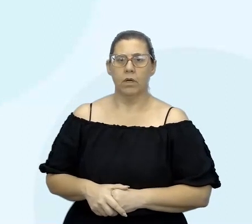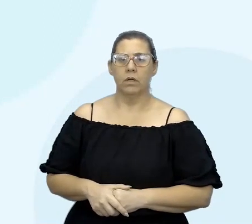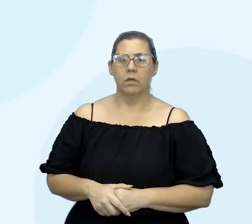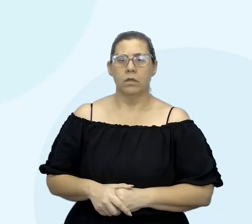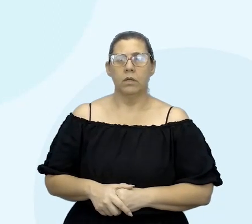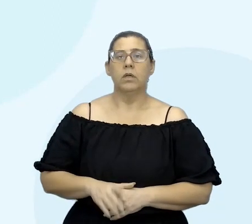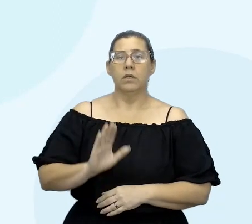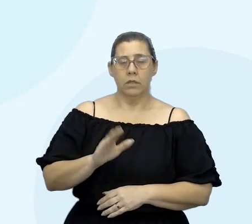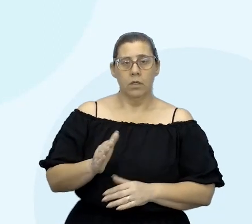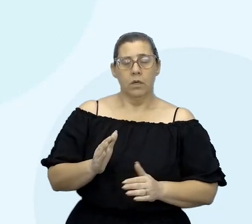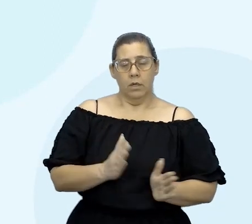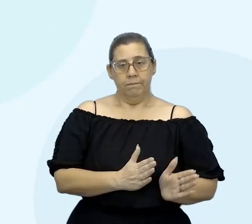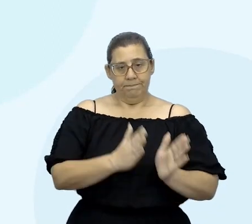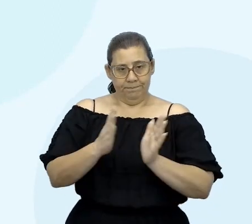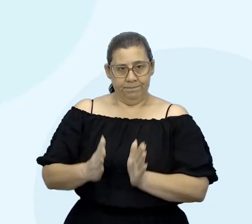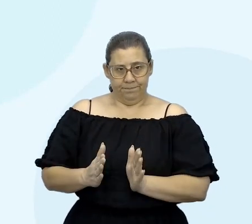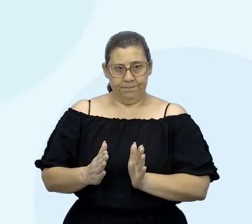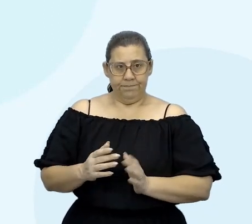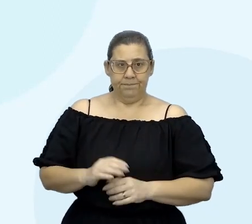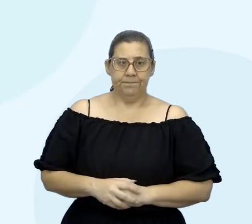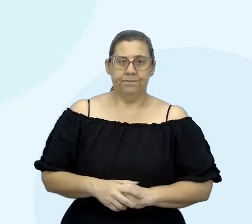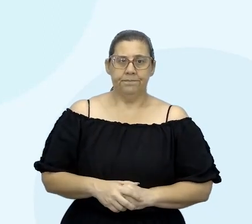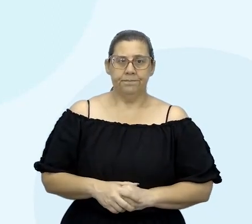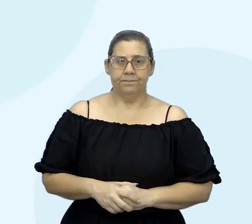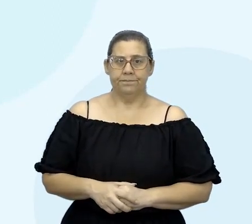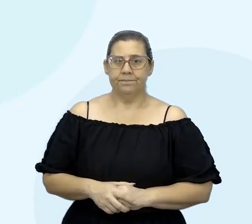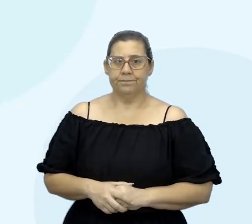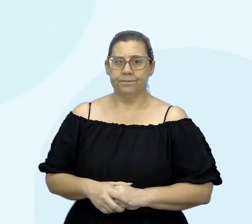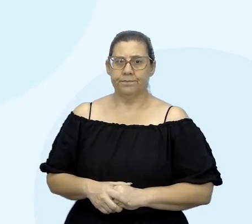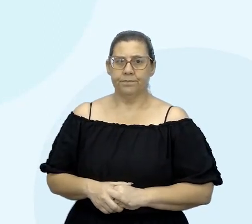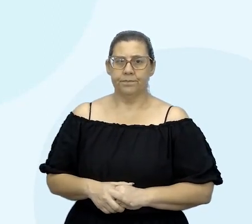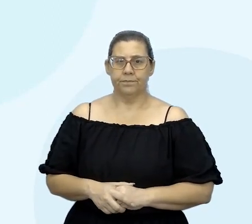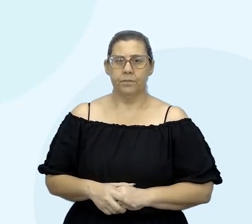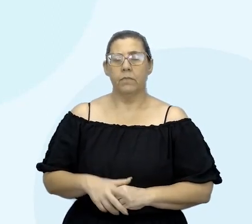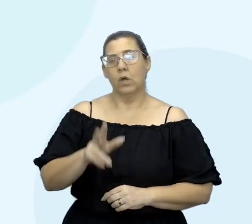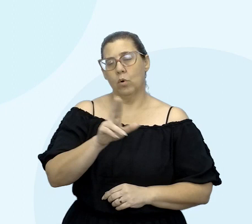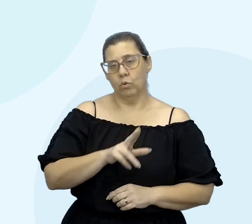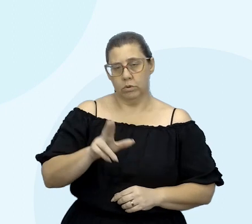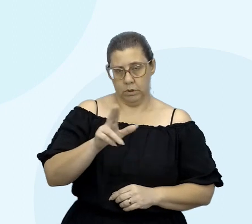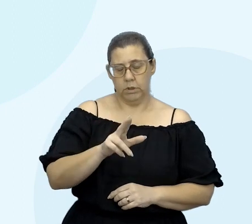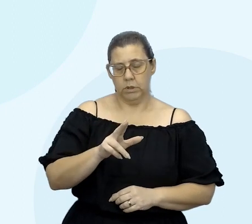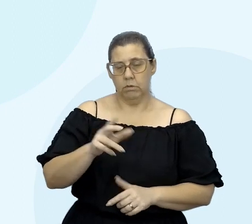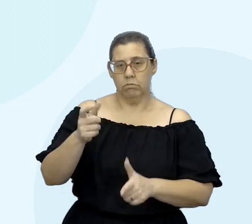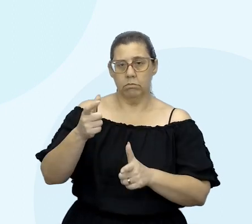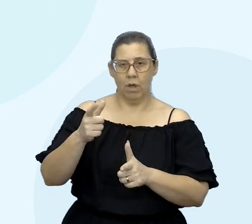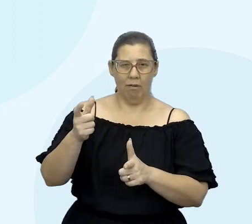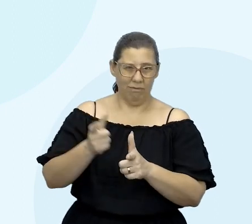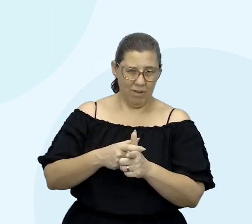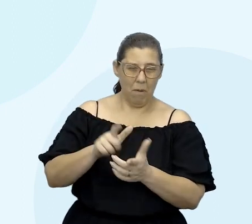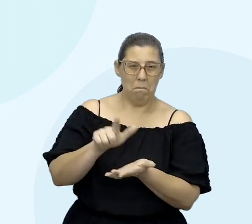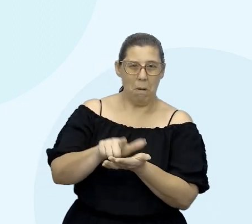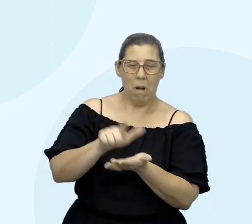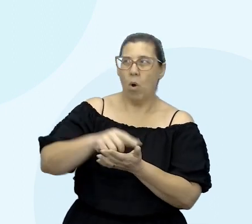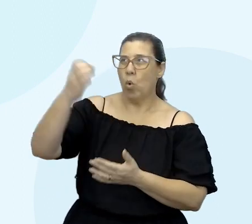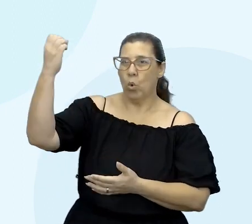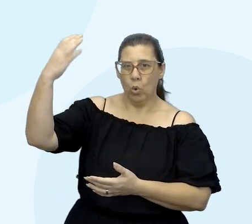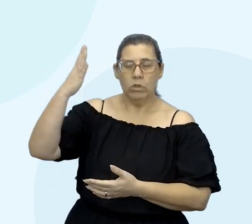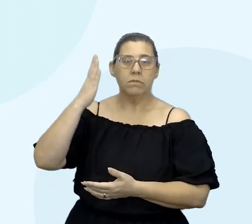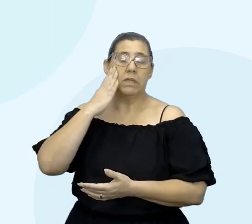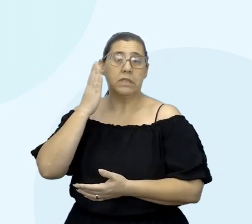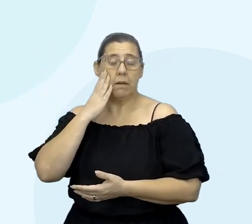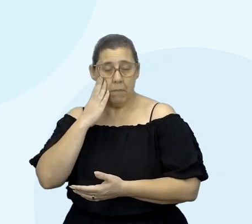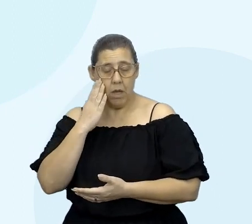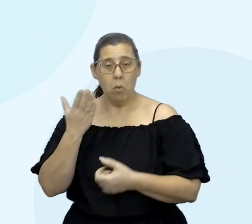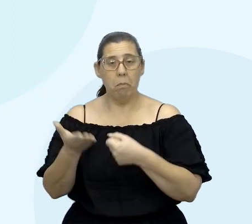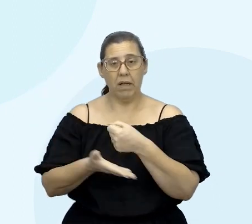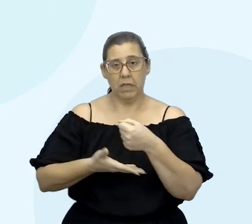aqui nessa próxima etapa aqui, né, o seguinte, utilizando a conta de luz para saber o padrão de conexão,